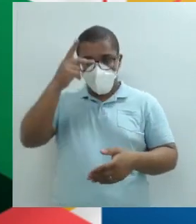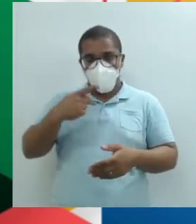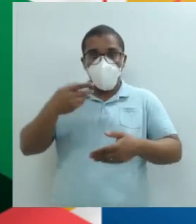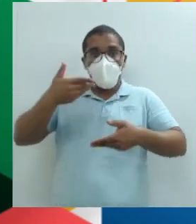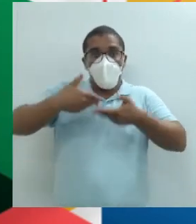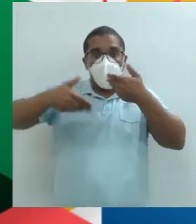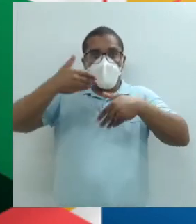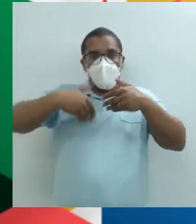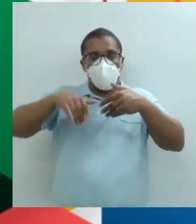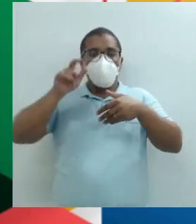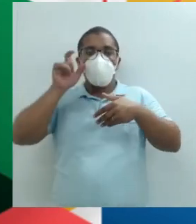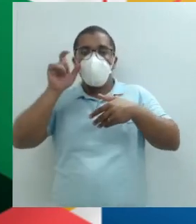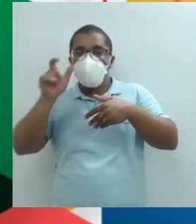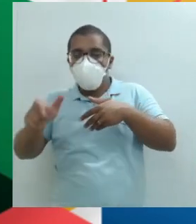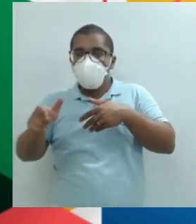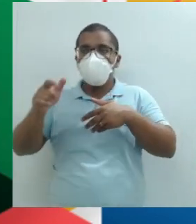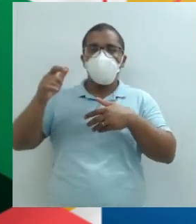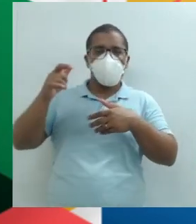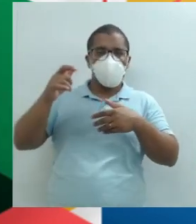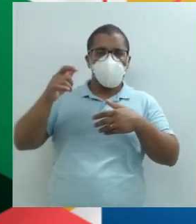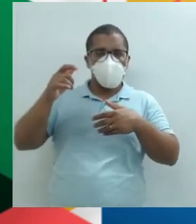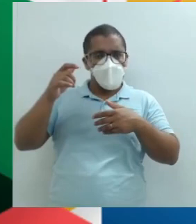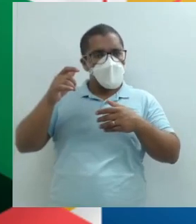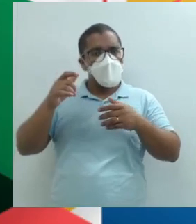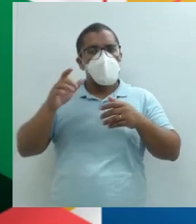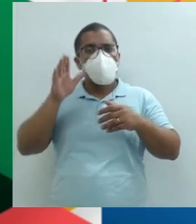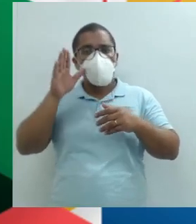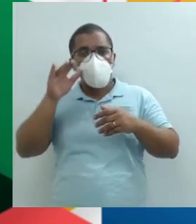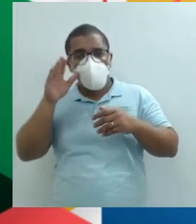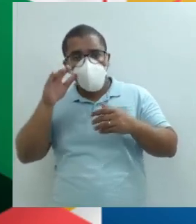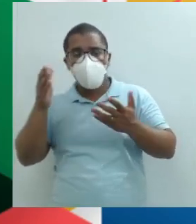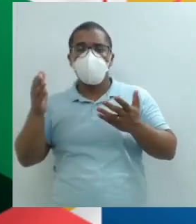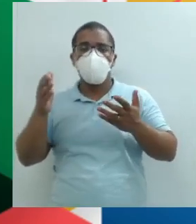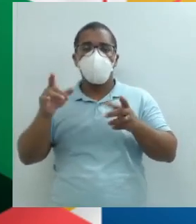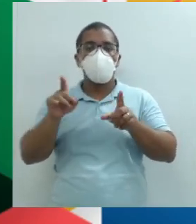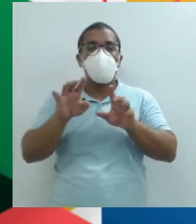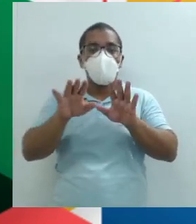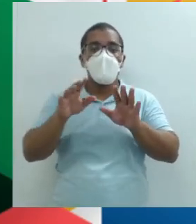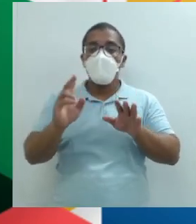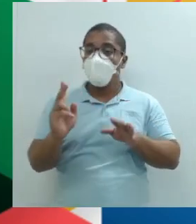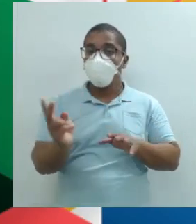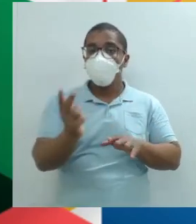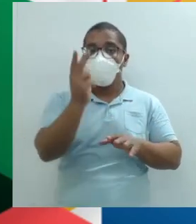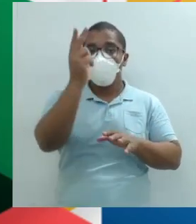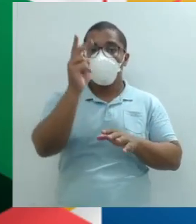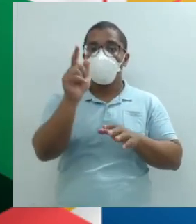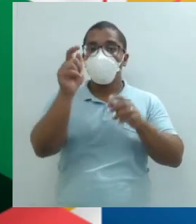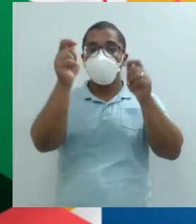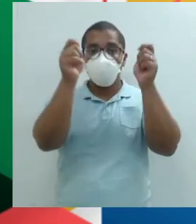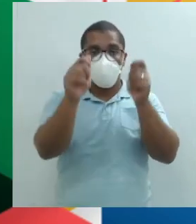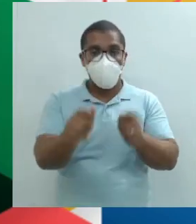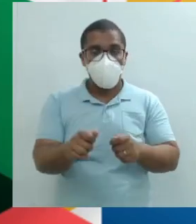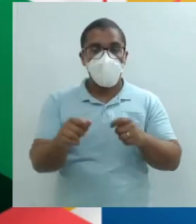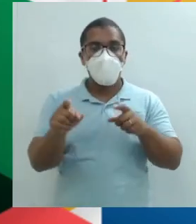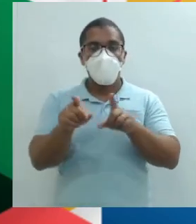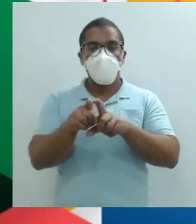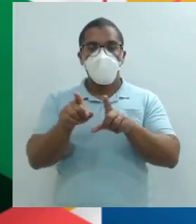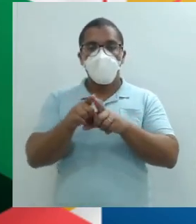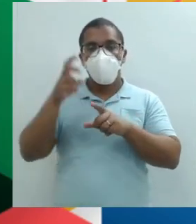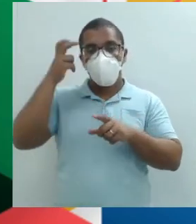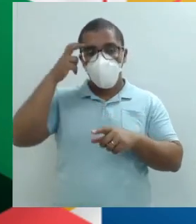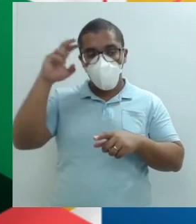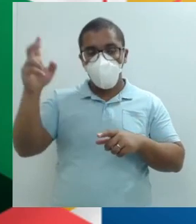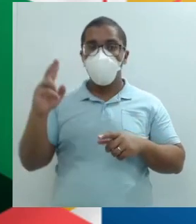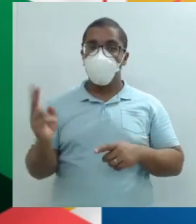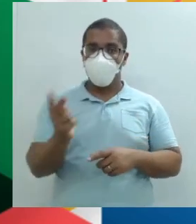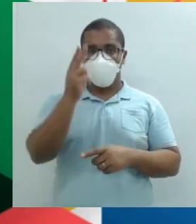autocuidado, interesse intelectual, curiosidade e, veja, valorização da arte e da